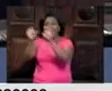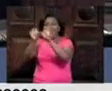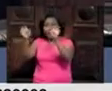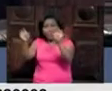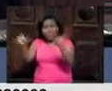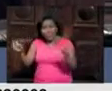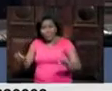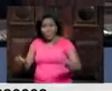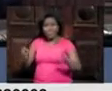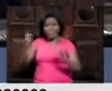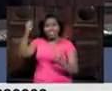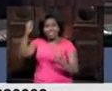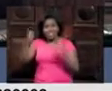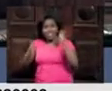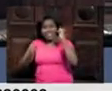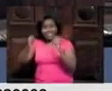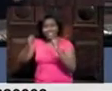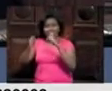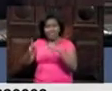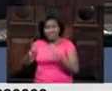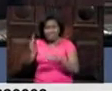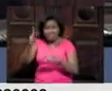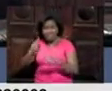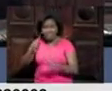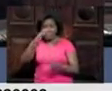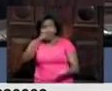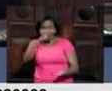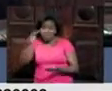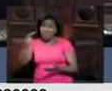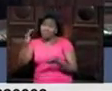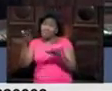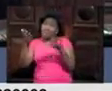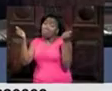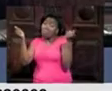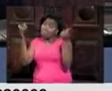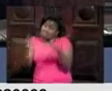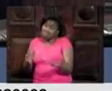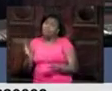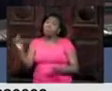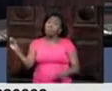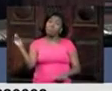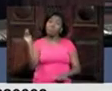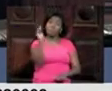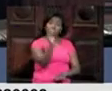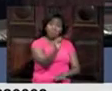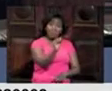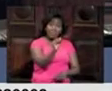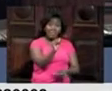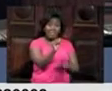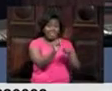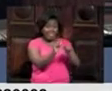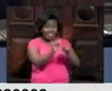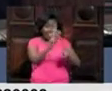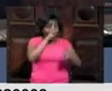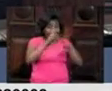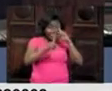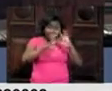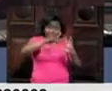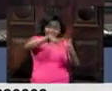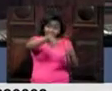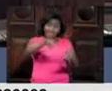hoje colocada na cadeia do petróleo, no arranjo produtivo do petróleo. Porque com a transferência para o controle internacional, é isso